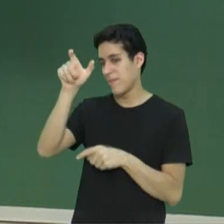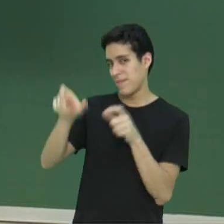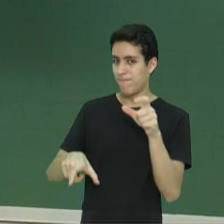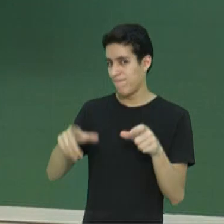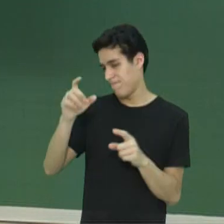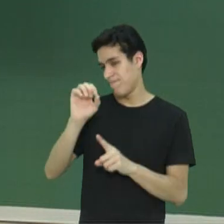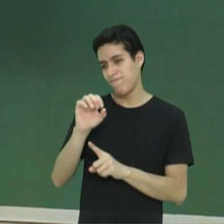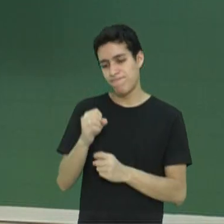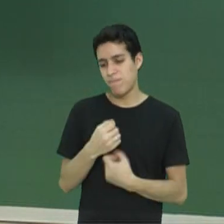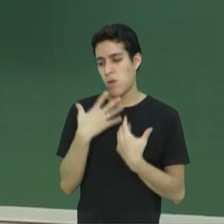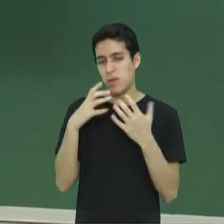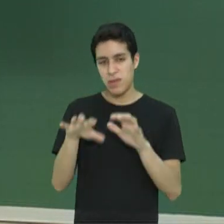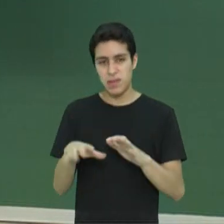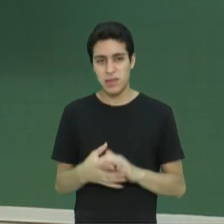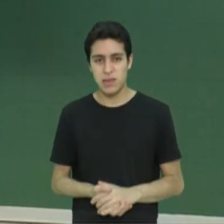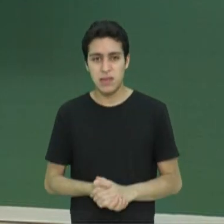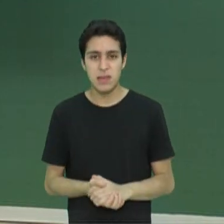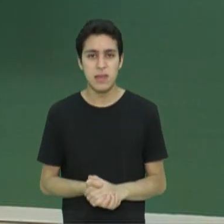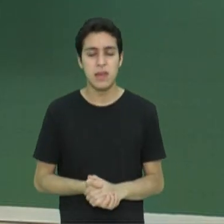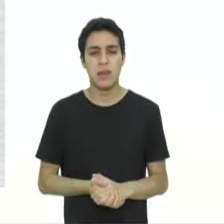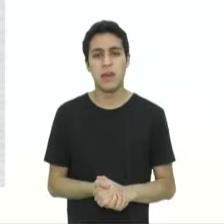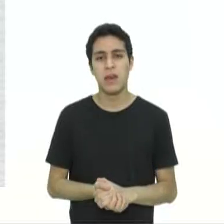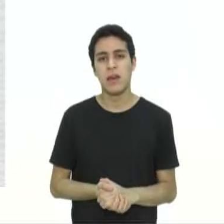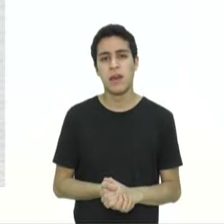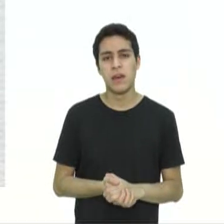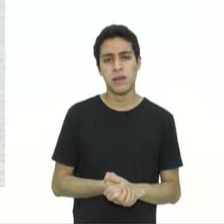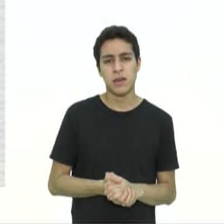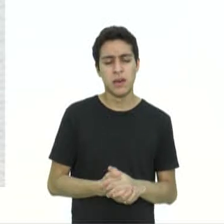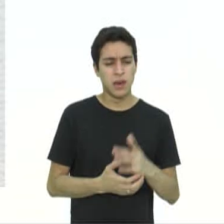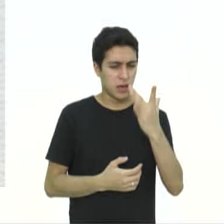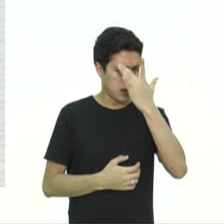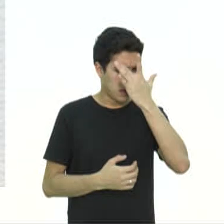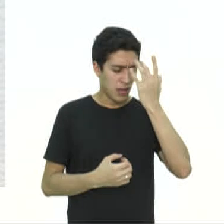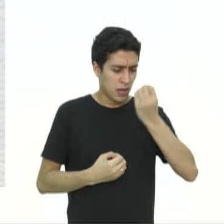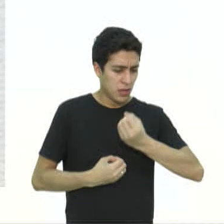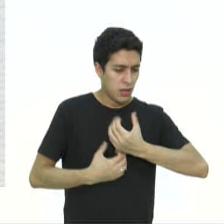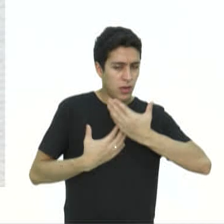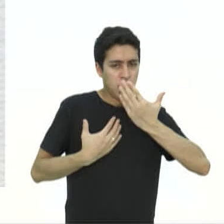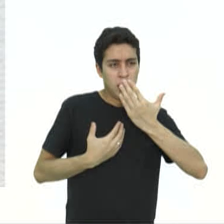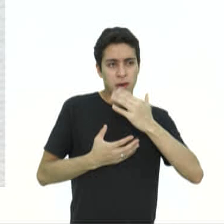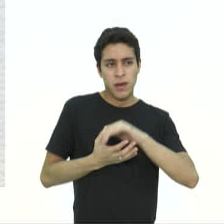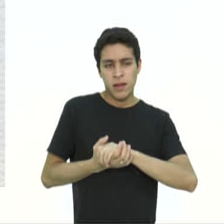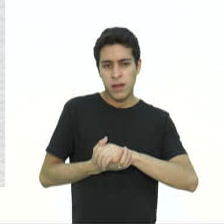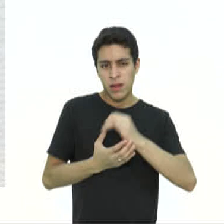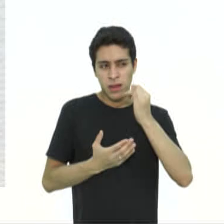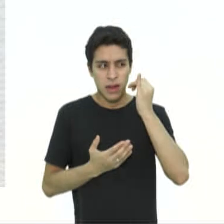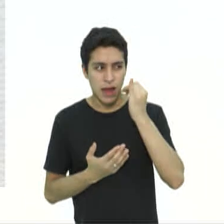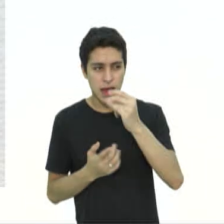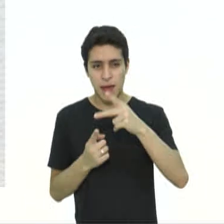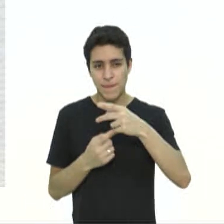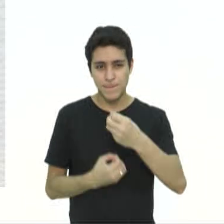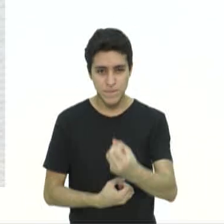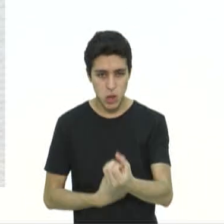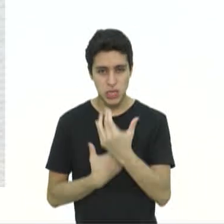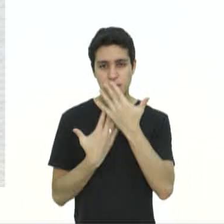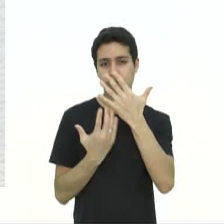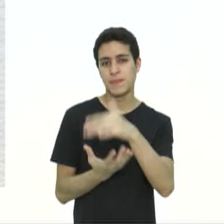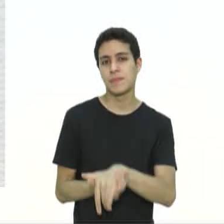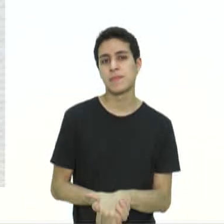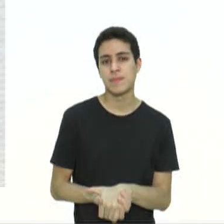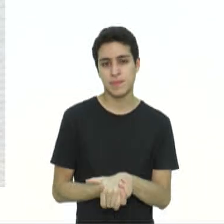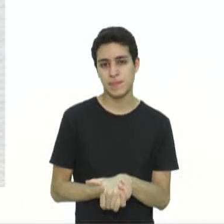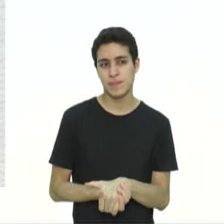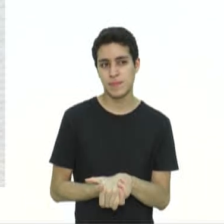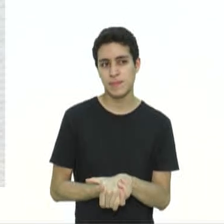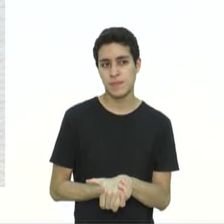Ok? Então, pelos poetas narrarem, fazerem sua poesia